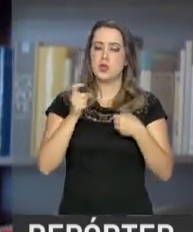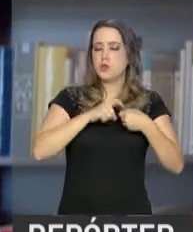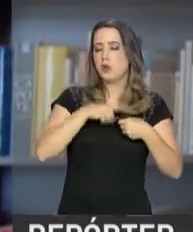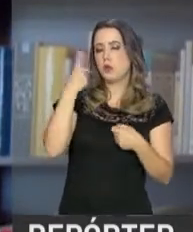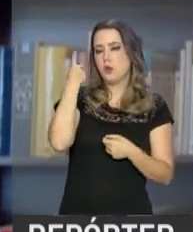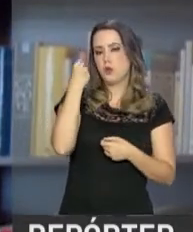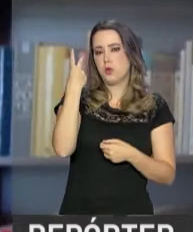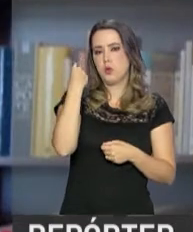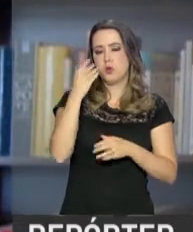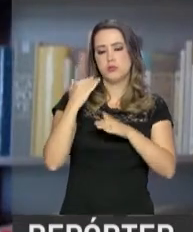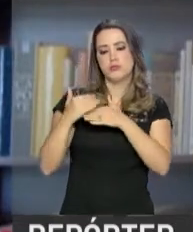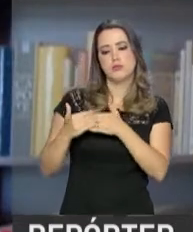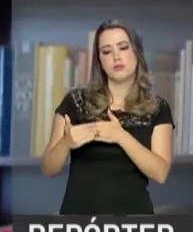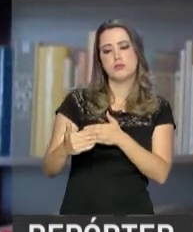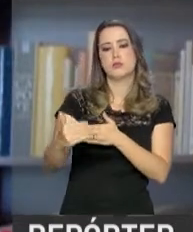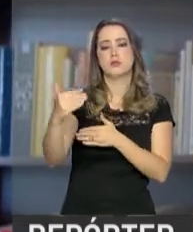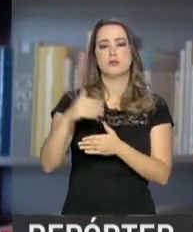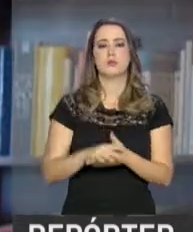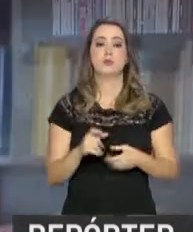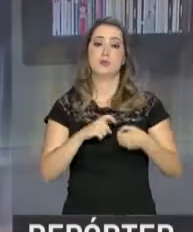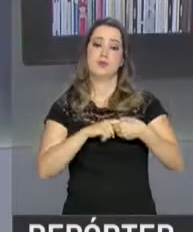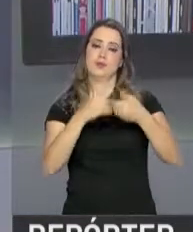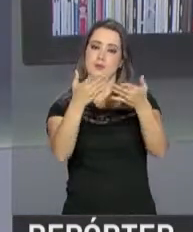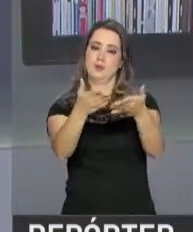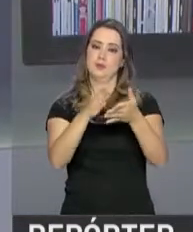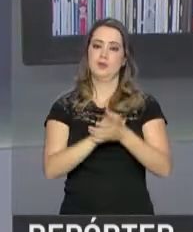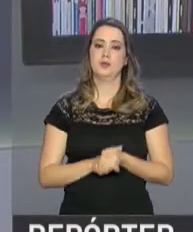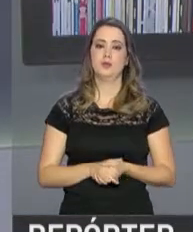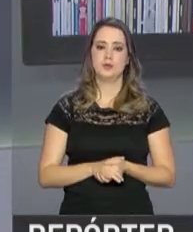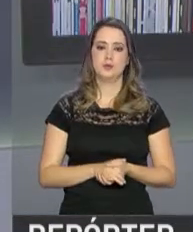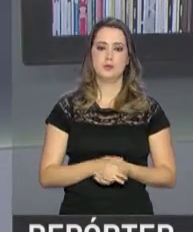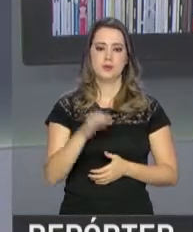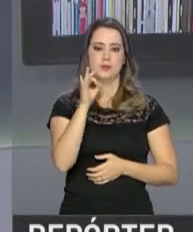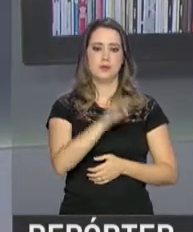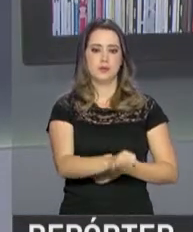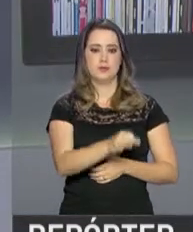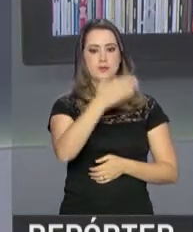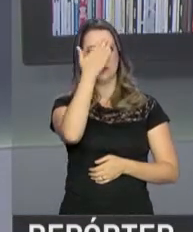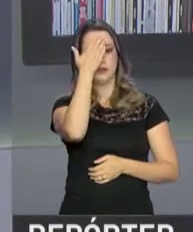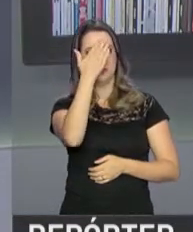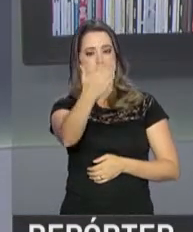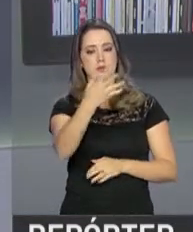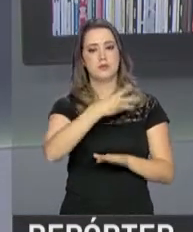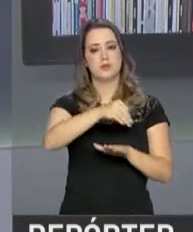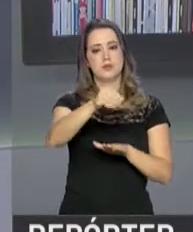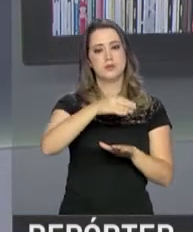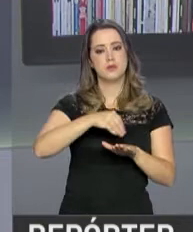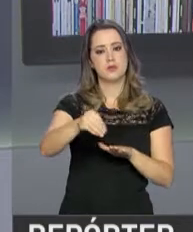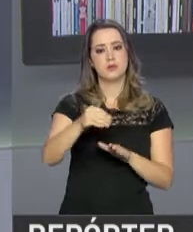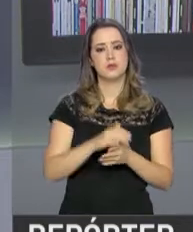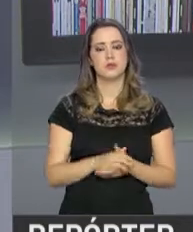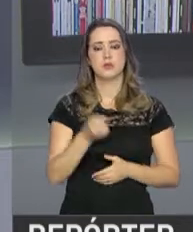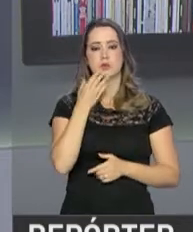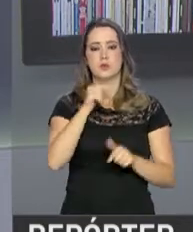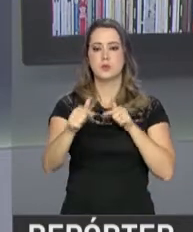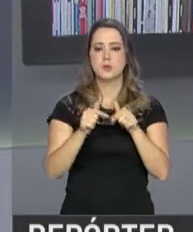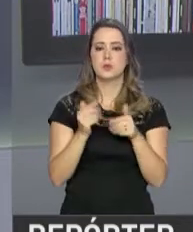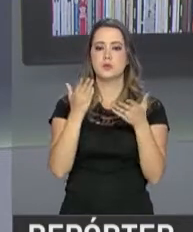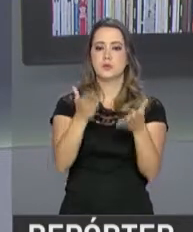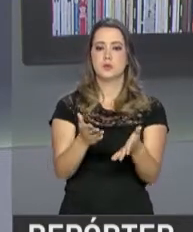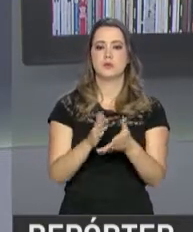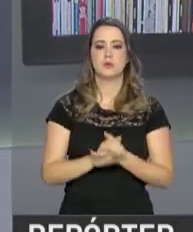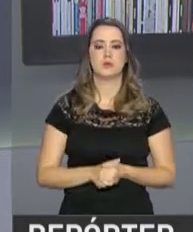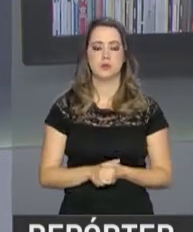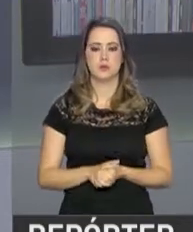ao normal a partir de agora. Volto com você no estúdio, Roberto. Está ótimo, Paola. Muito obrigado pelas informações. Um bom trabalho para você